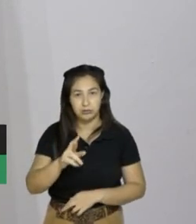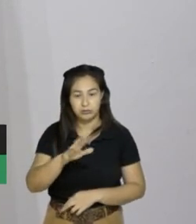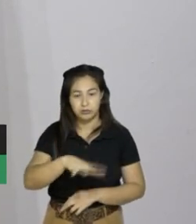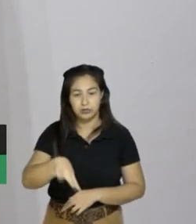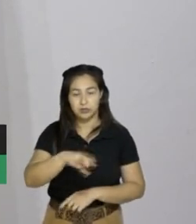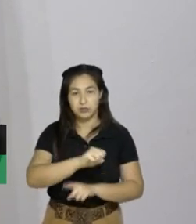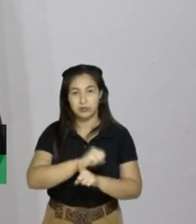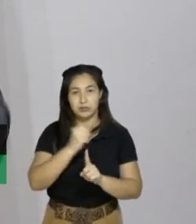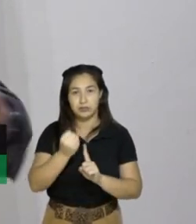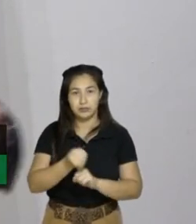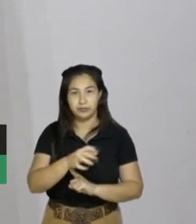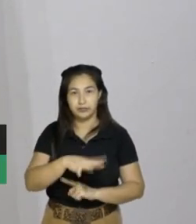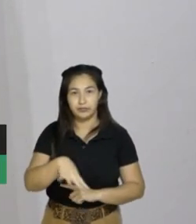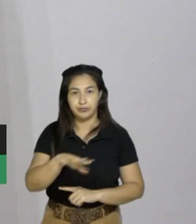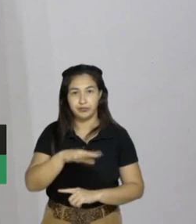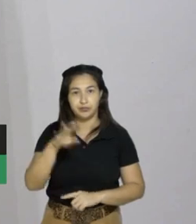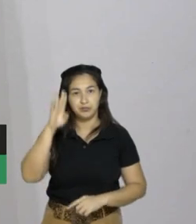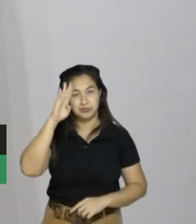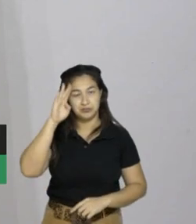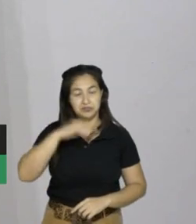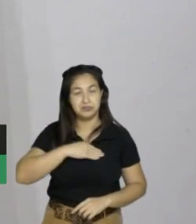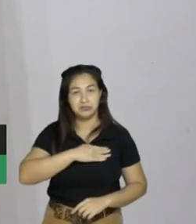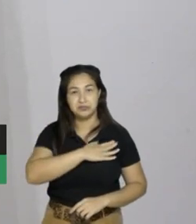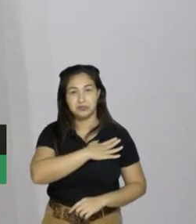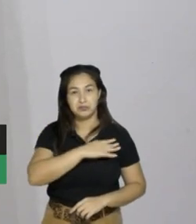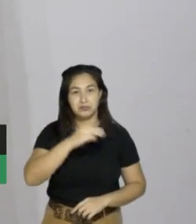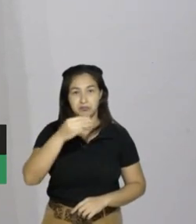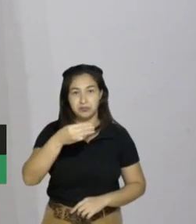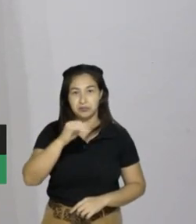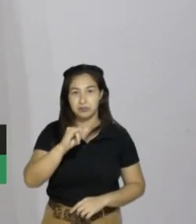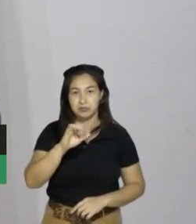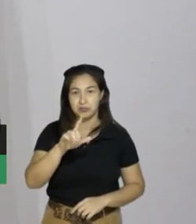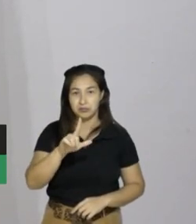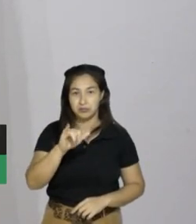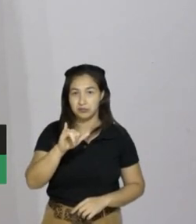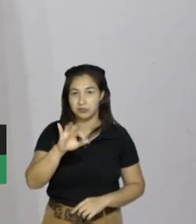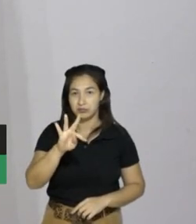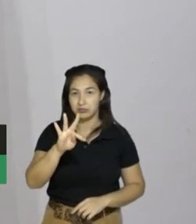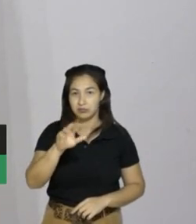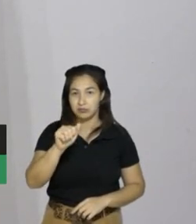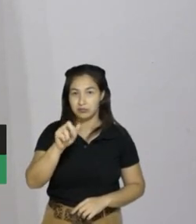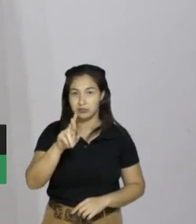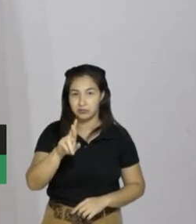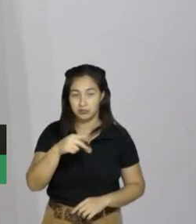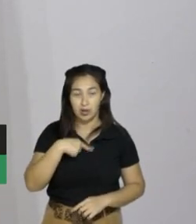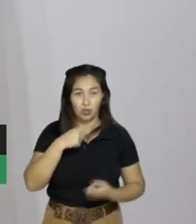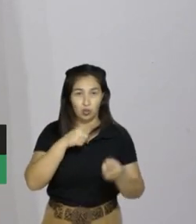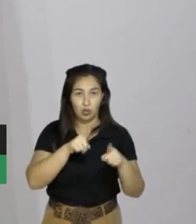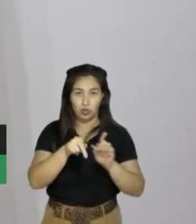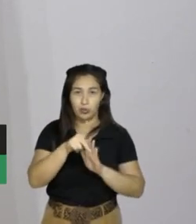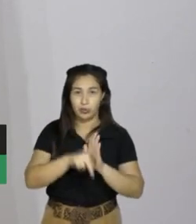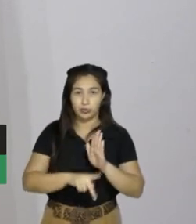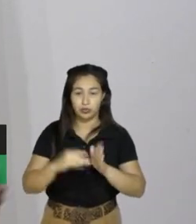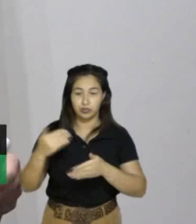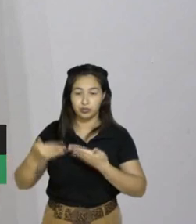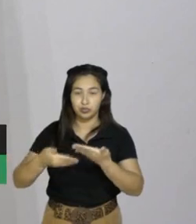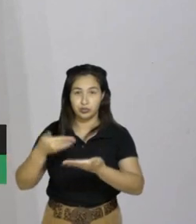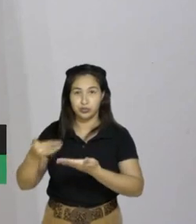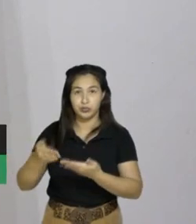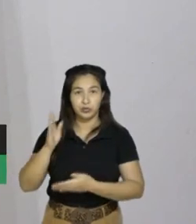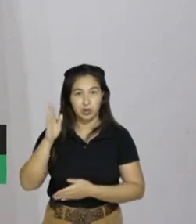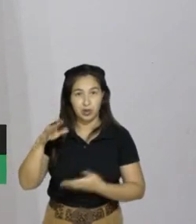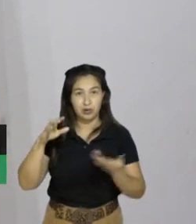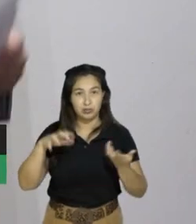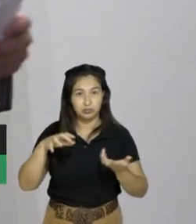cínico militar portanto registro aqui nesta Tribuna o meu repúdio a este projeto que começou a tramitar na Câmara